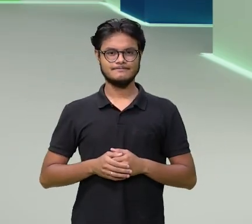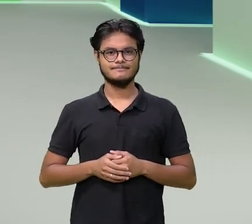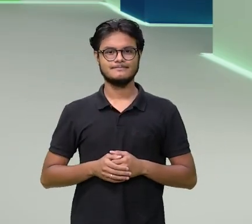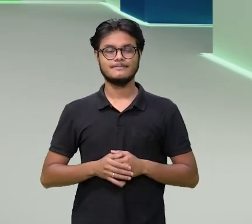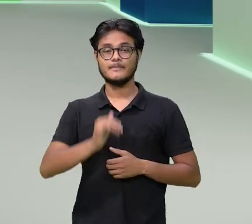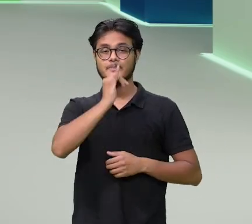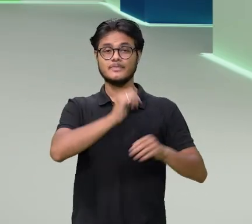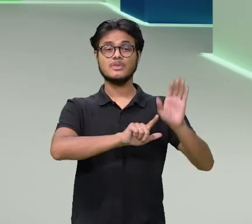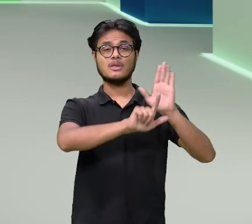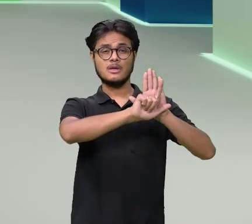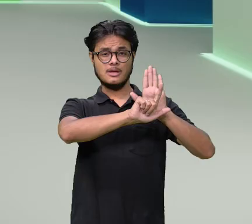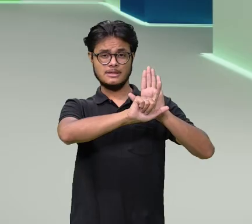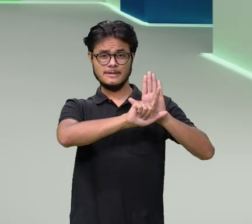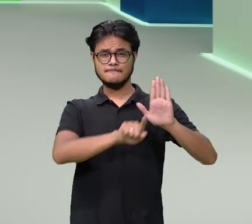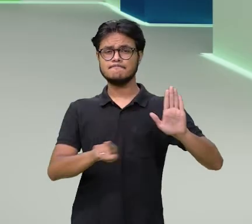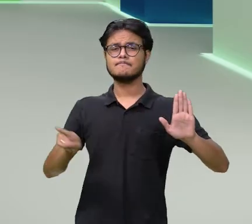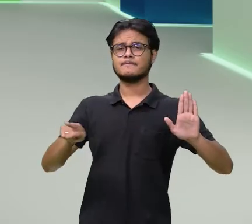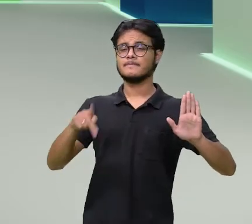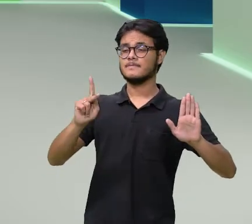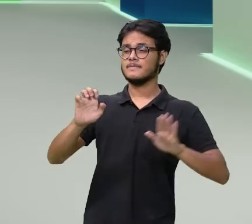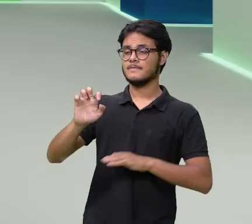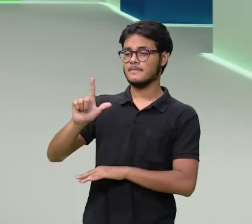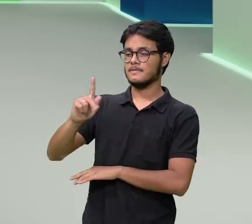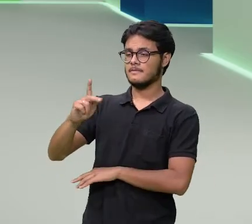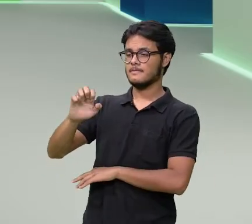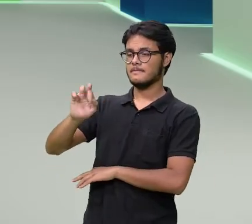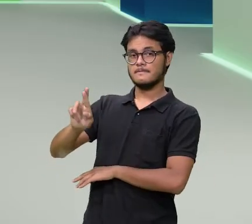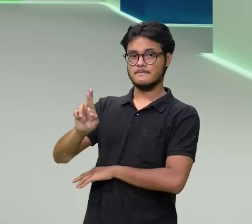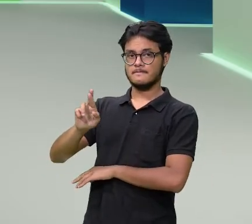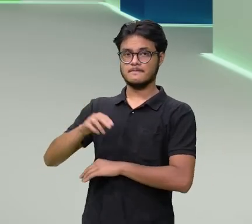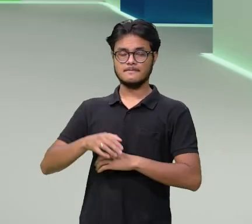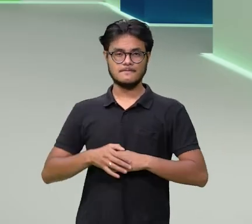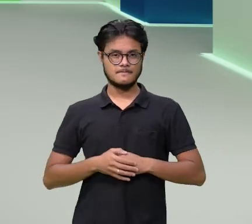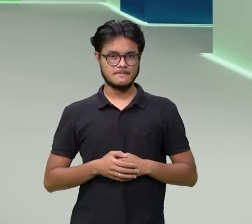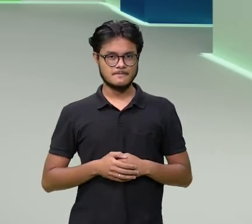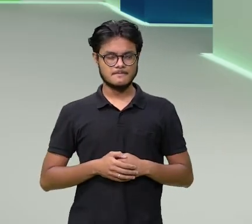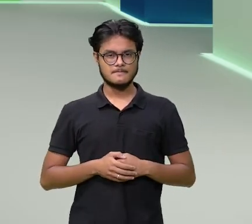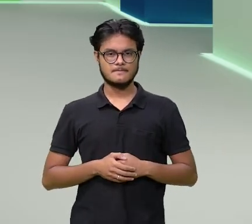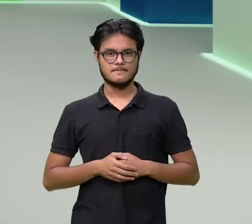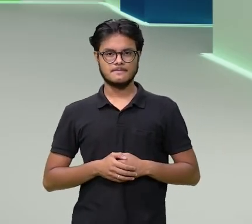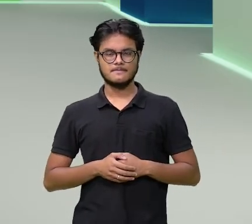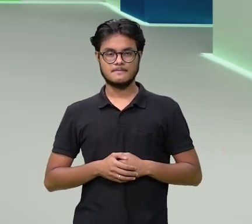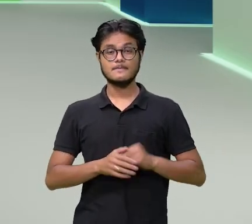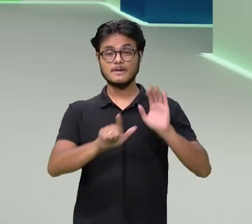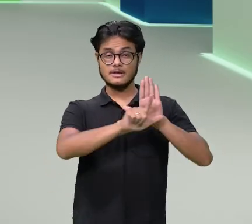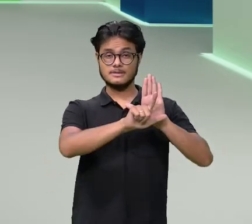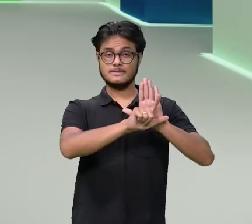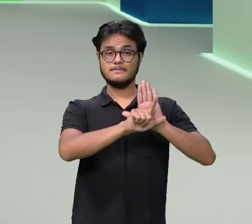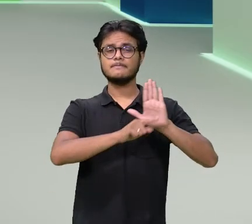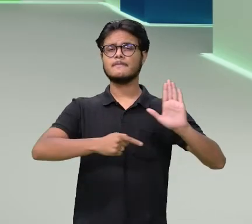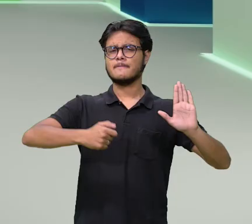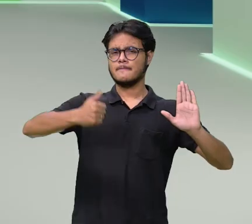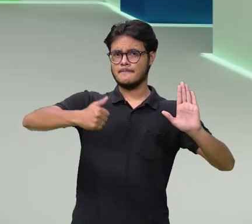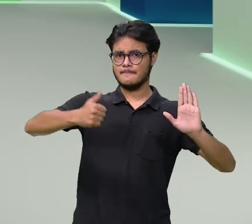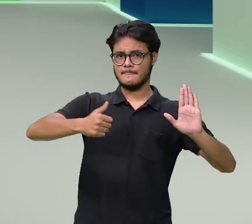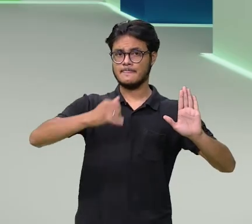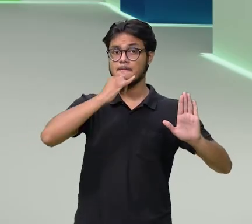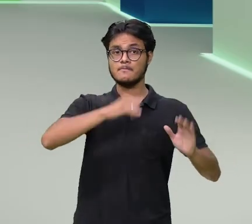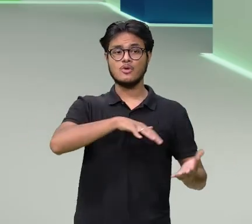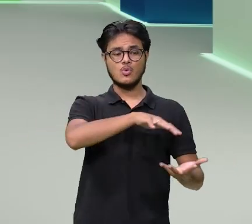leis de Kepler. As leis de Kepler são as seguintes. Lei das órbitas. Os planetas giram em